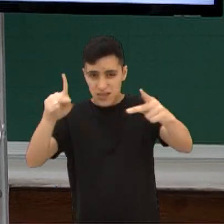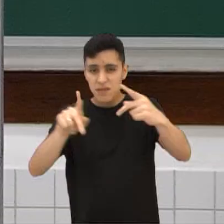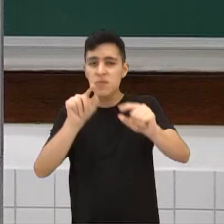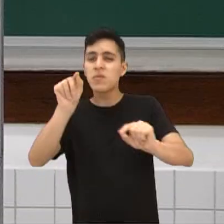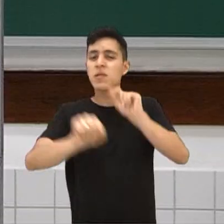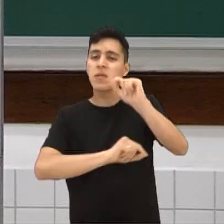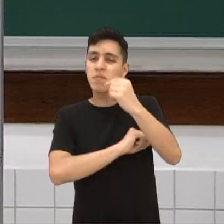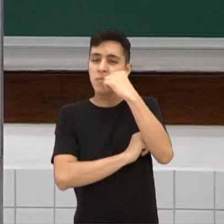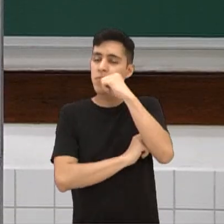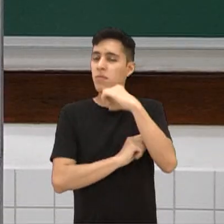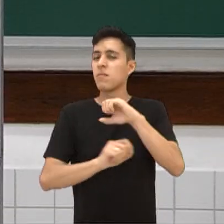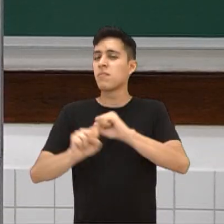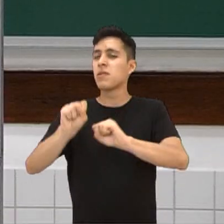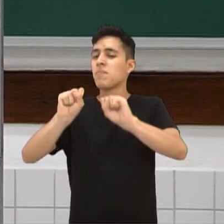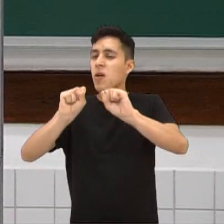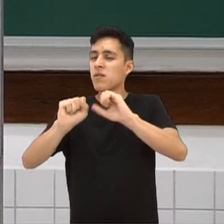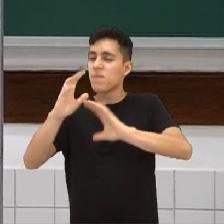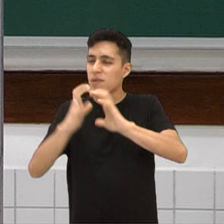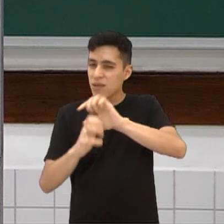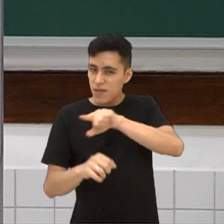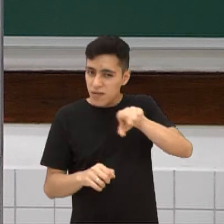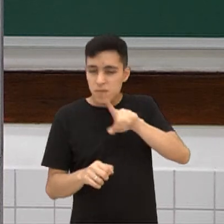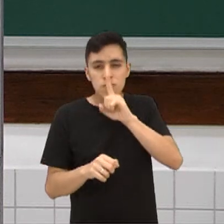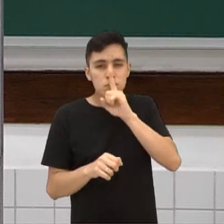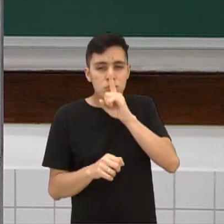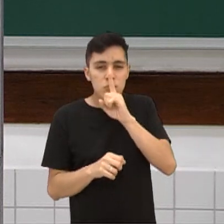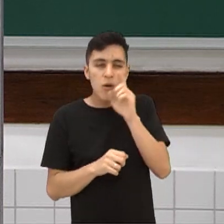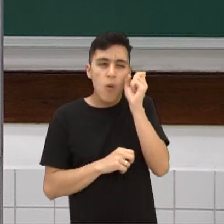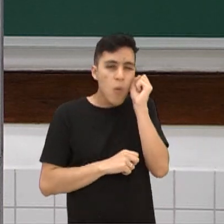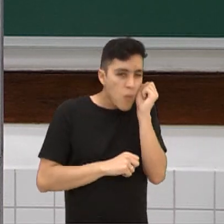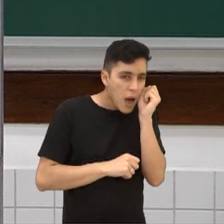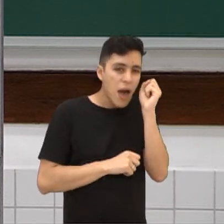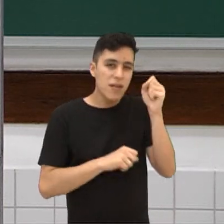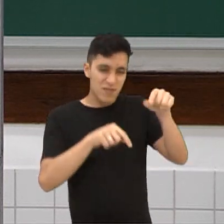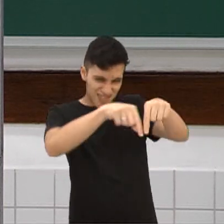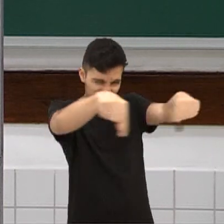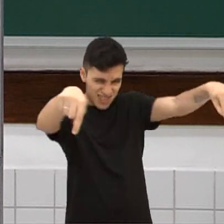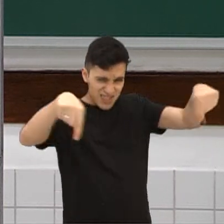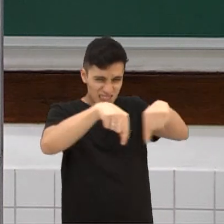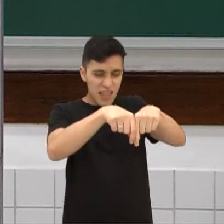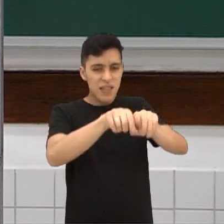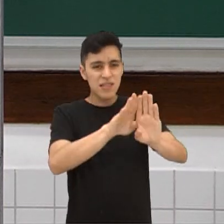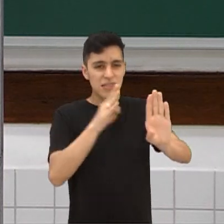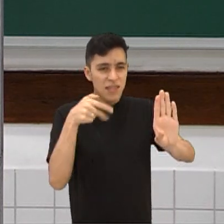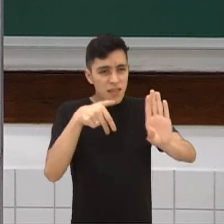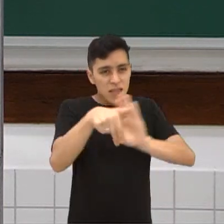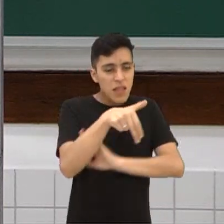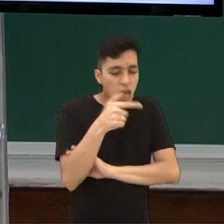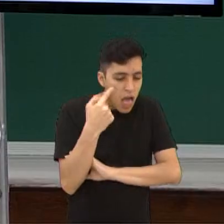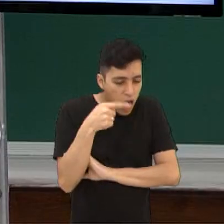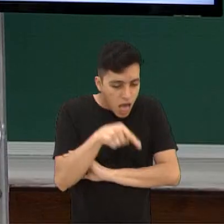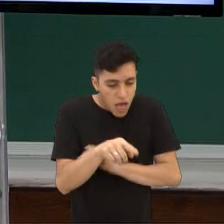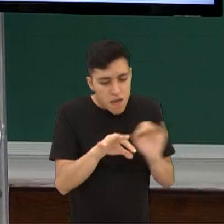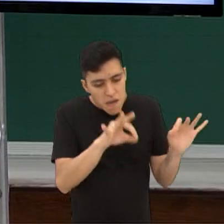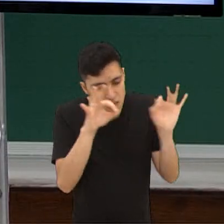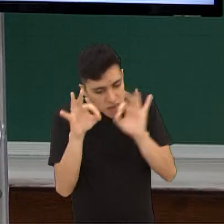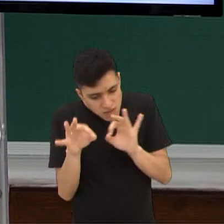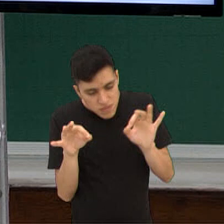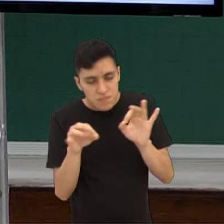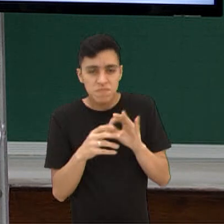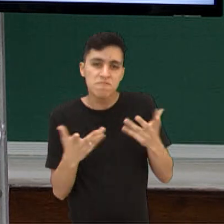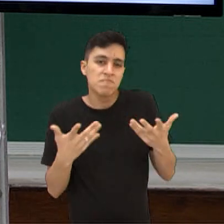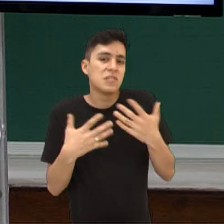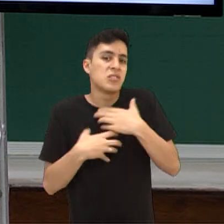vocês pode dar bronca. Então, leva lá o celular para o quarto, aí passa esse 1 minutinho curtindo essa